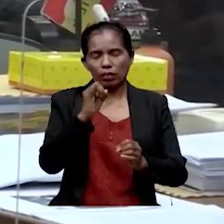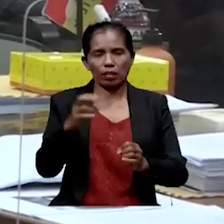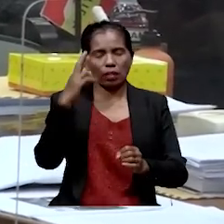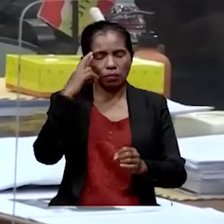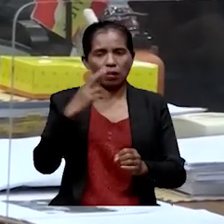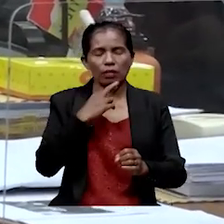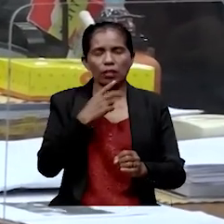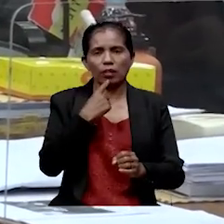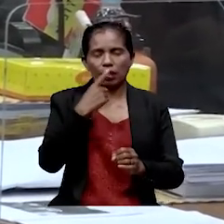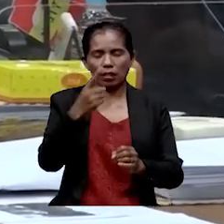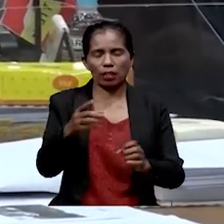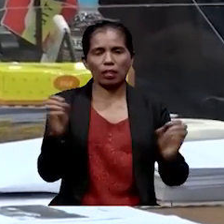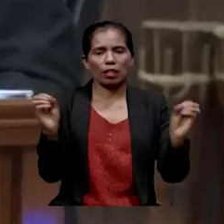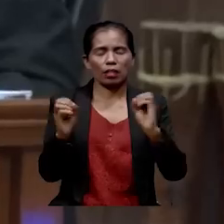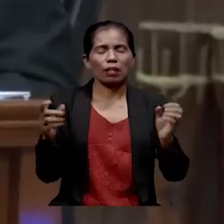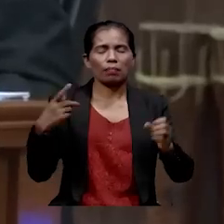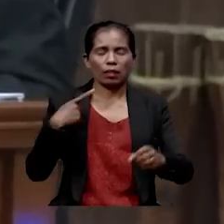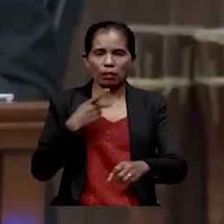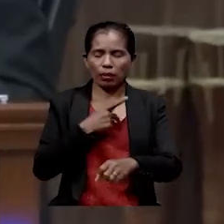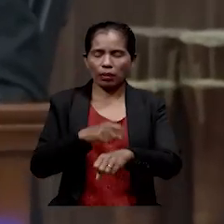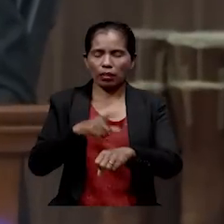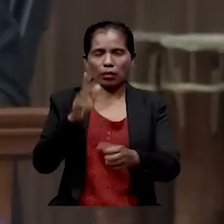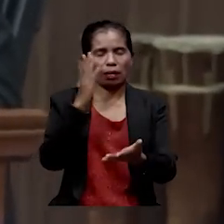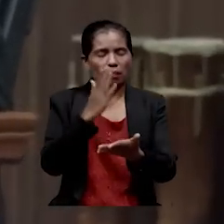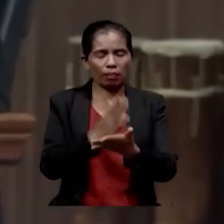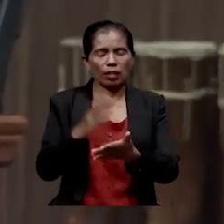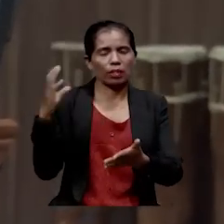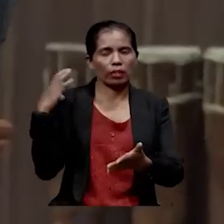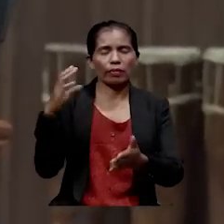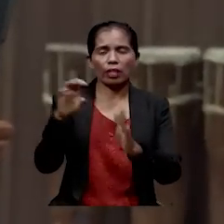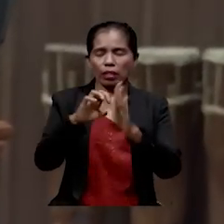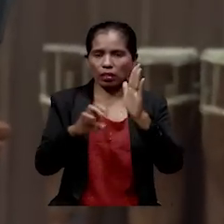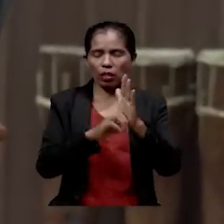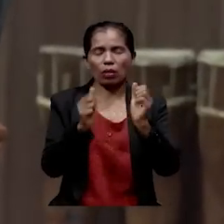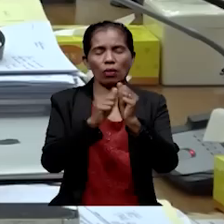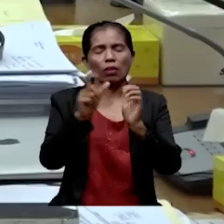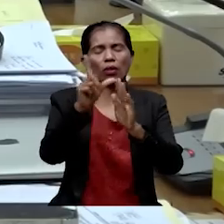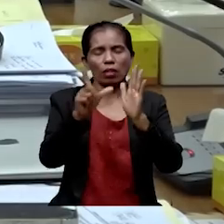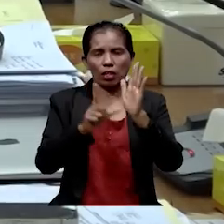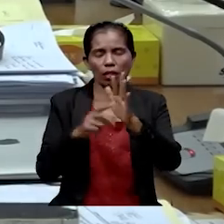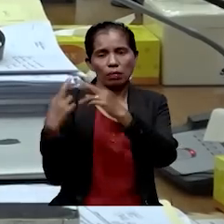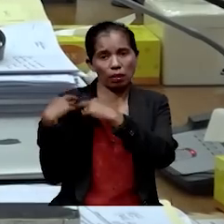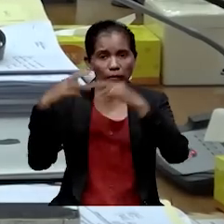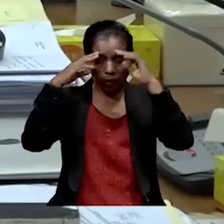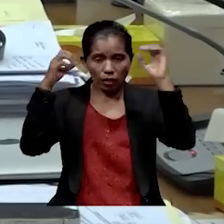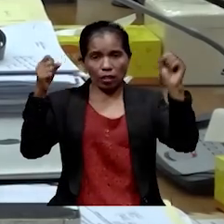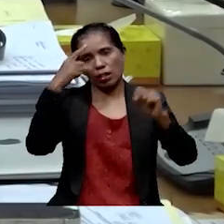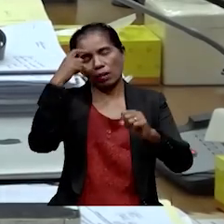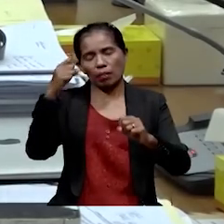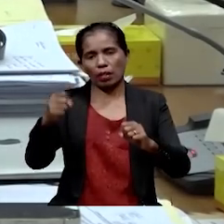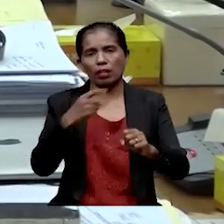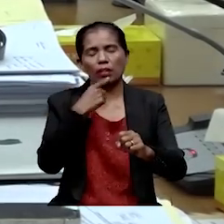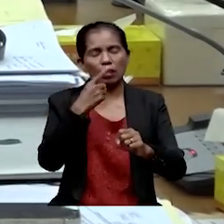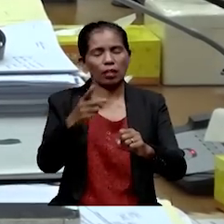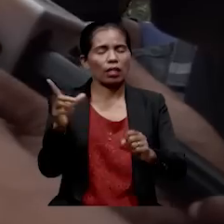Horta considera la merece parlamento atu limita competencia se festa dunian ho lei responsabilidade presidente republika tambane ne considera